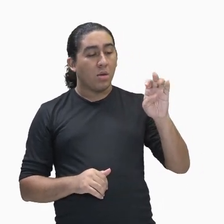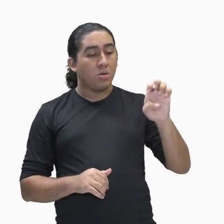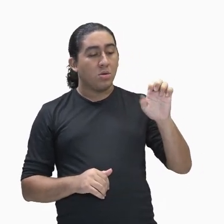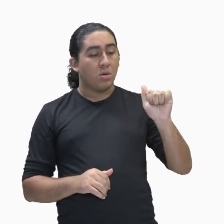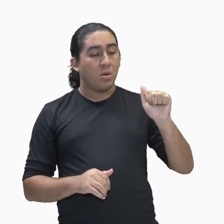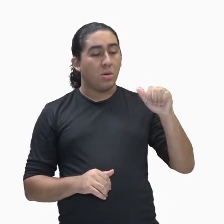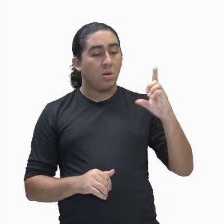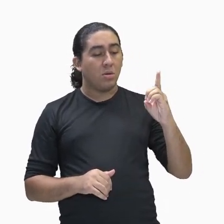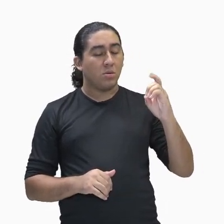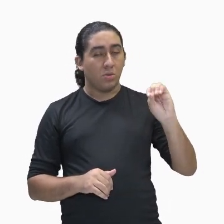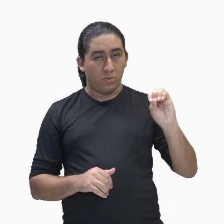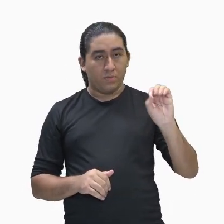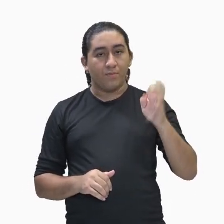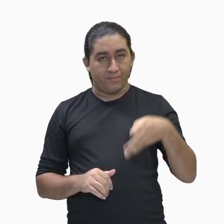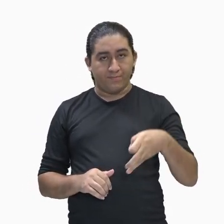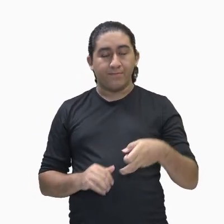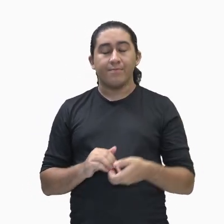família, o